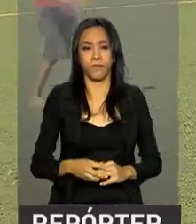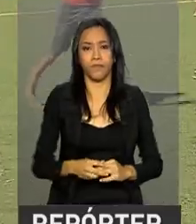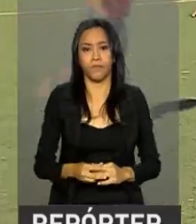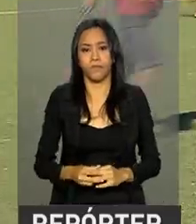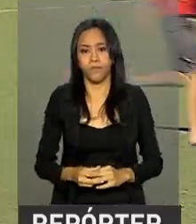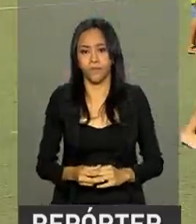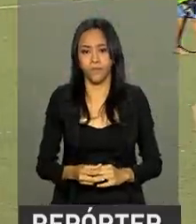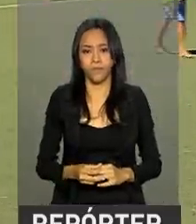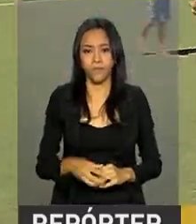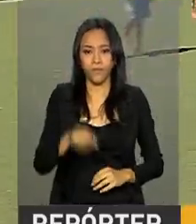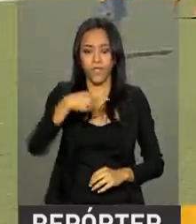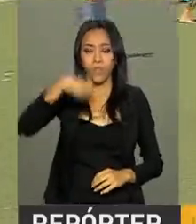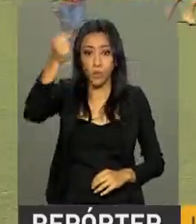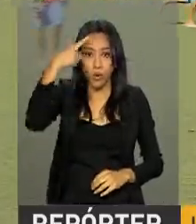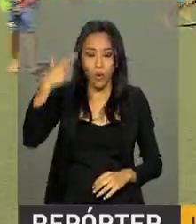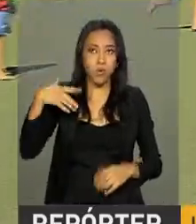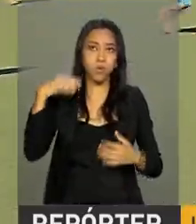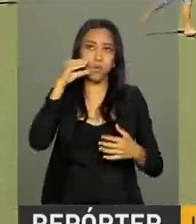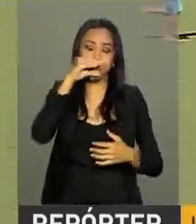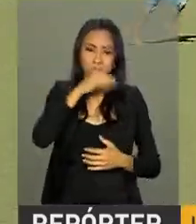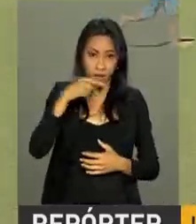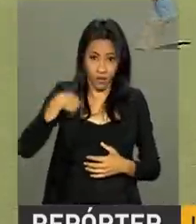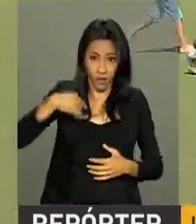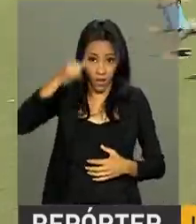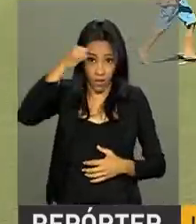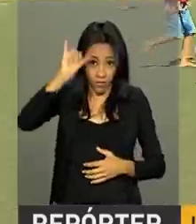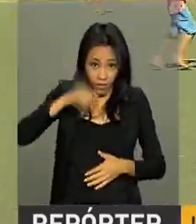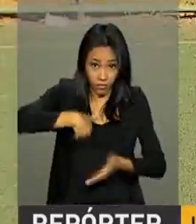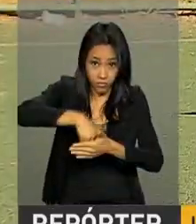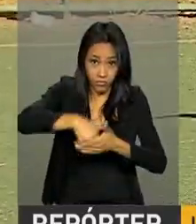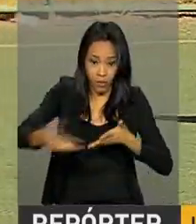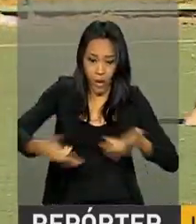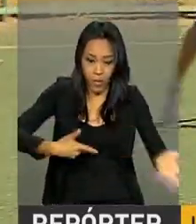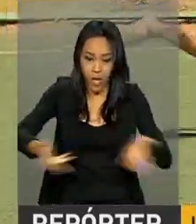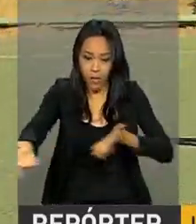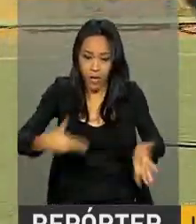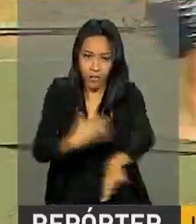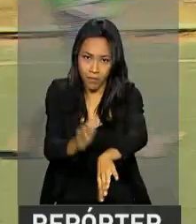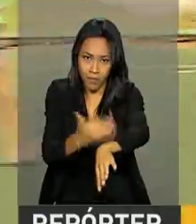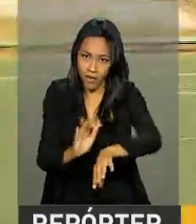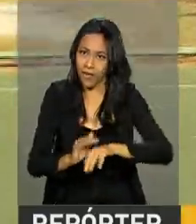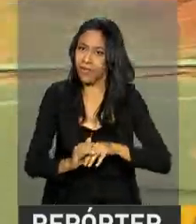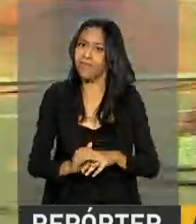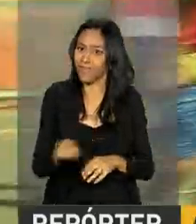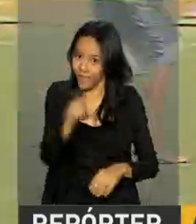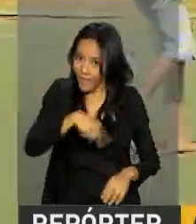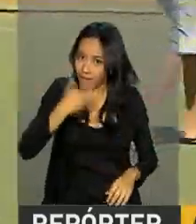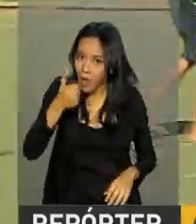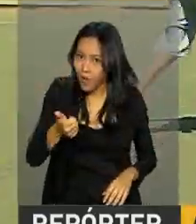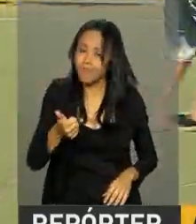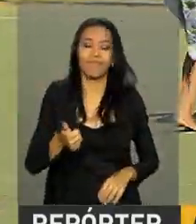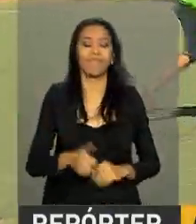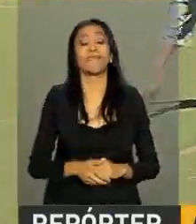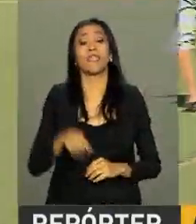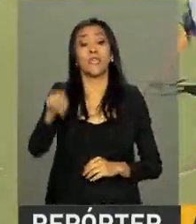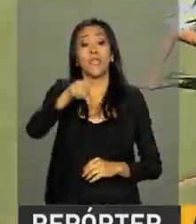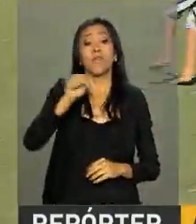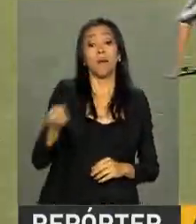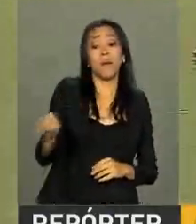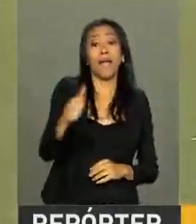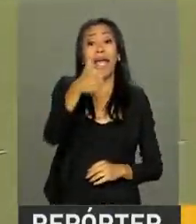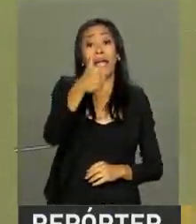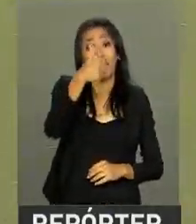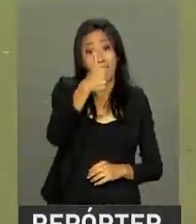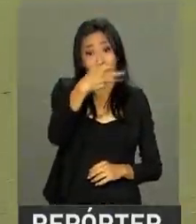o sol forte não é impedimento para essa garotada praticar o esporte preferido deles das 14 modalidades